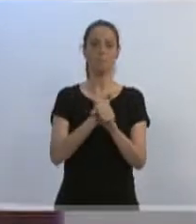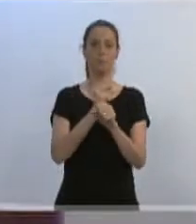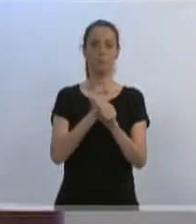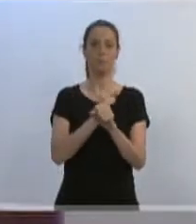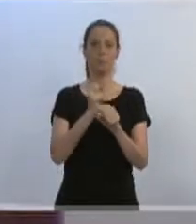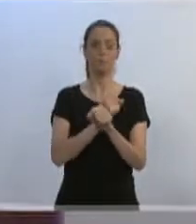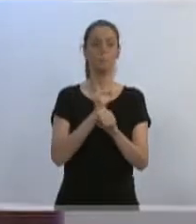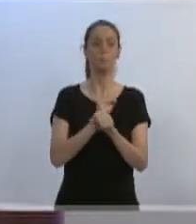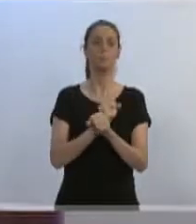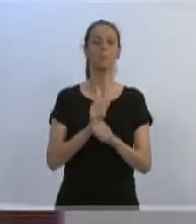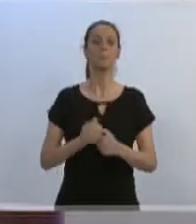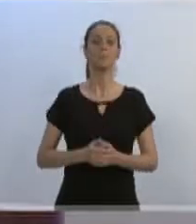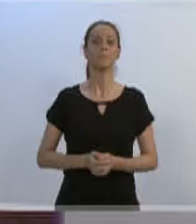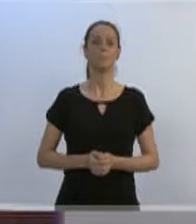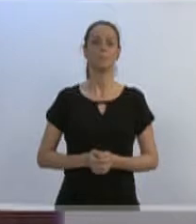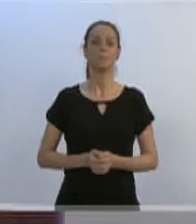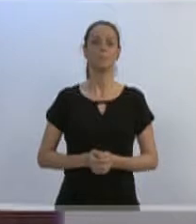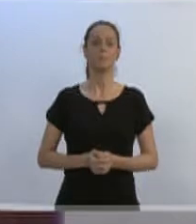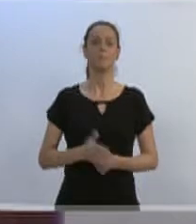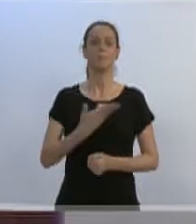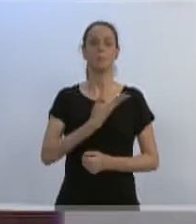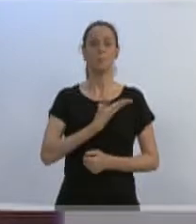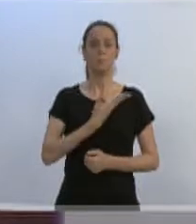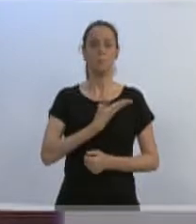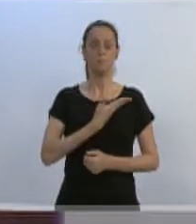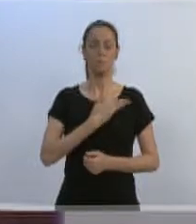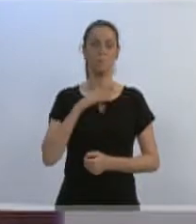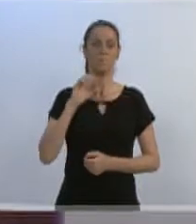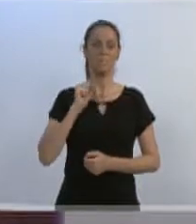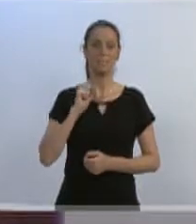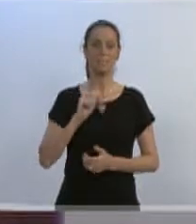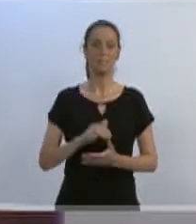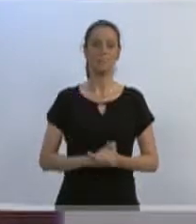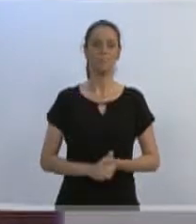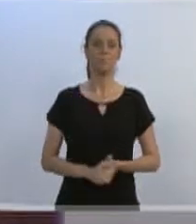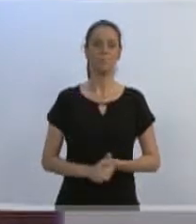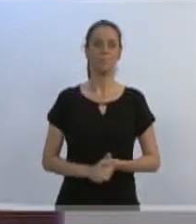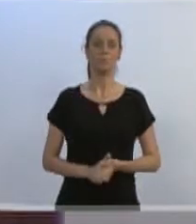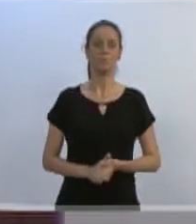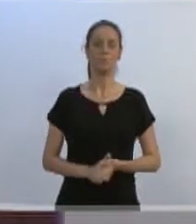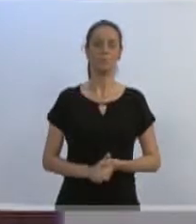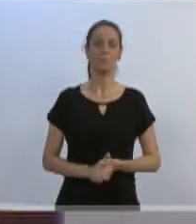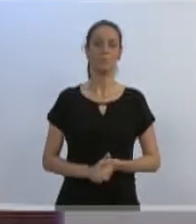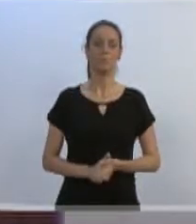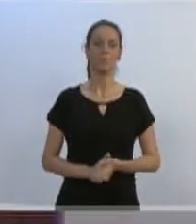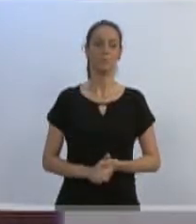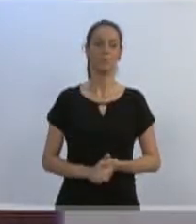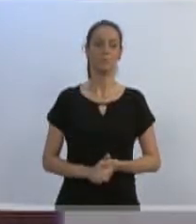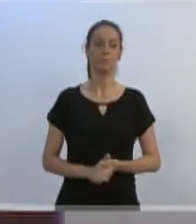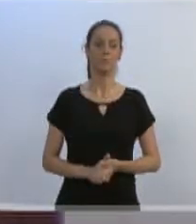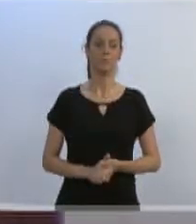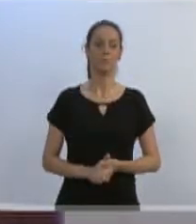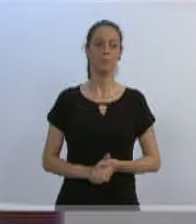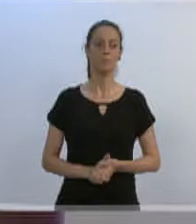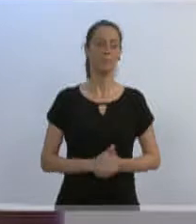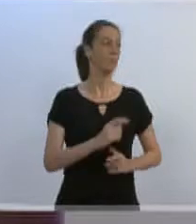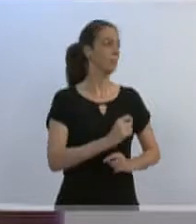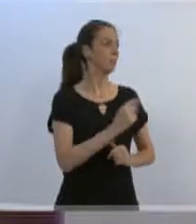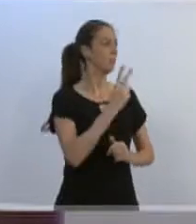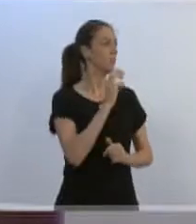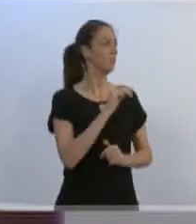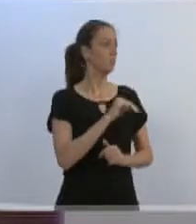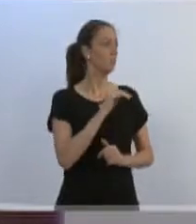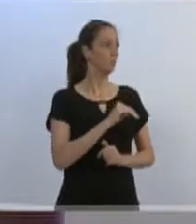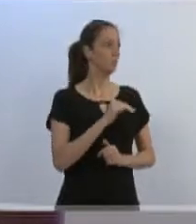zimmermann meu amigo está bom mas 2008 vossa excelência é meu